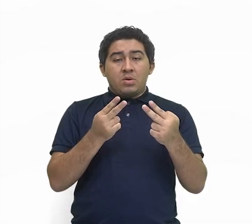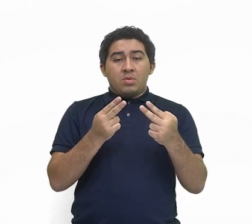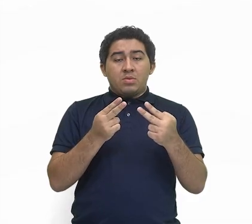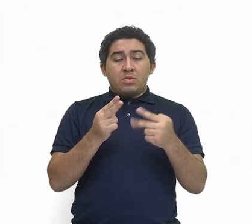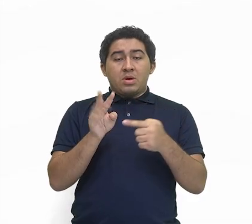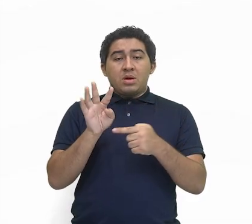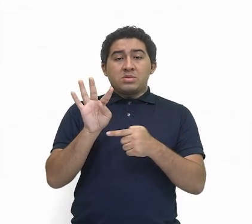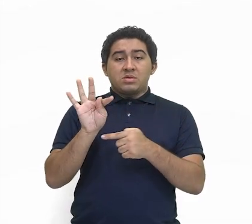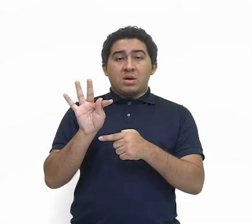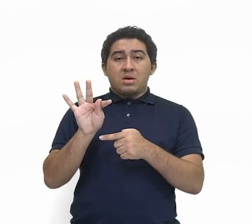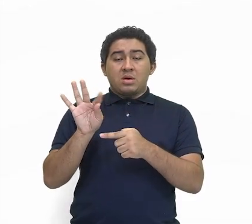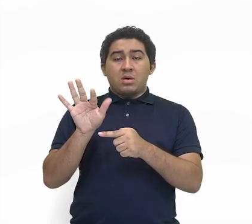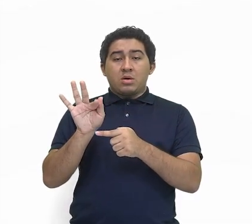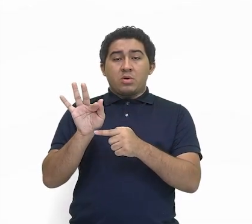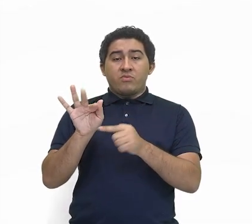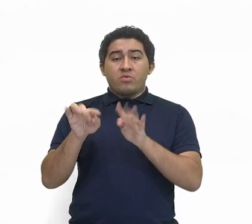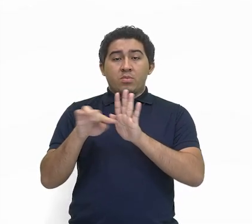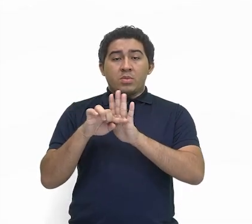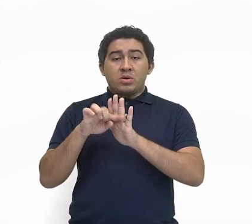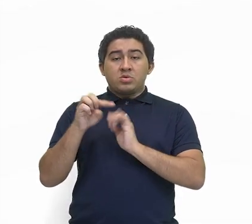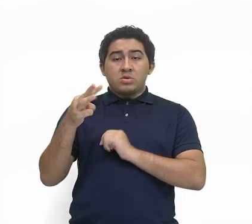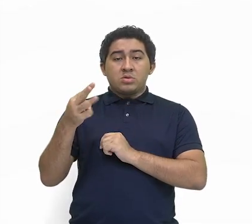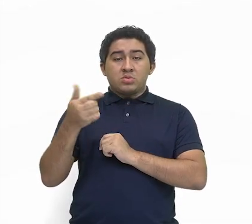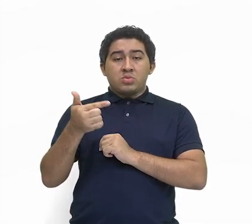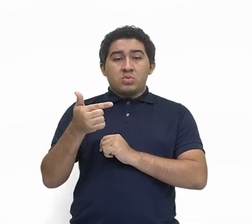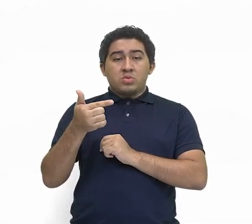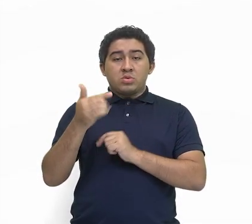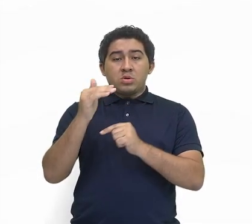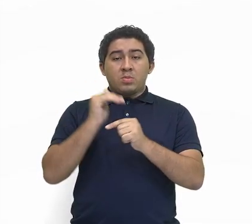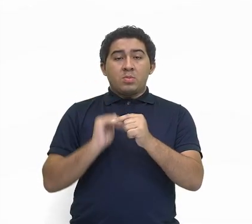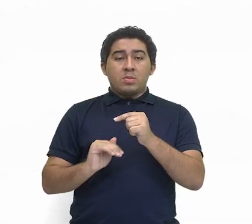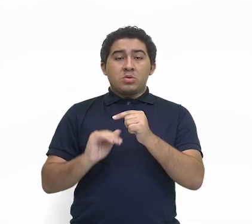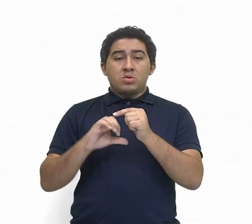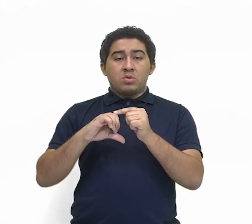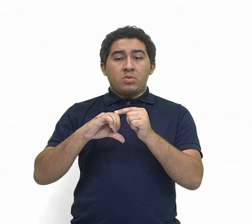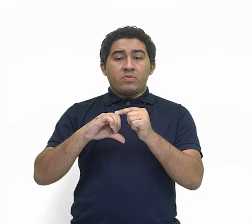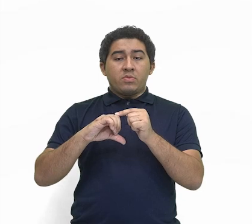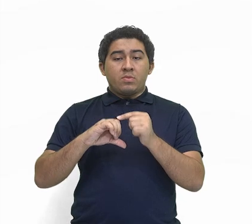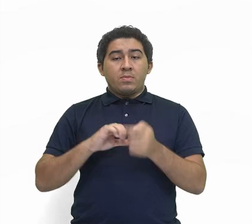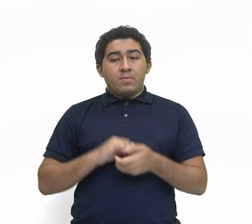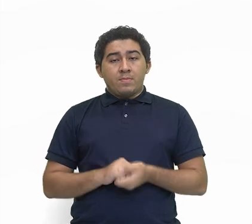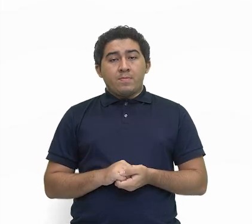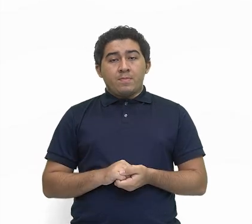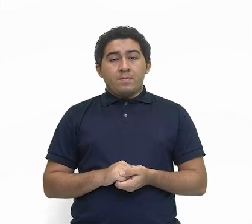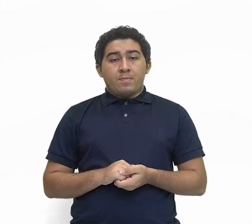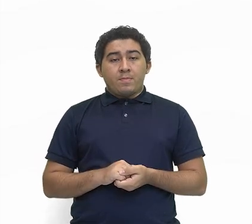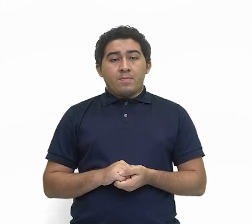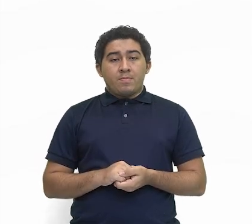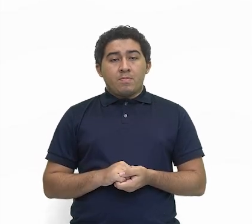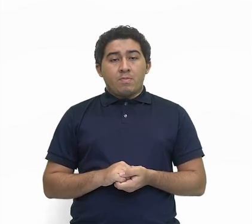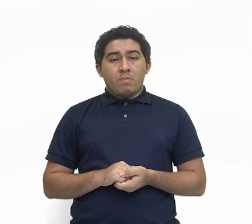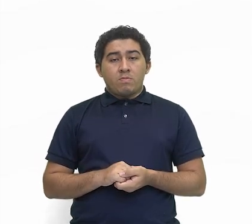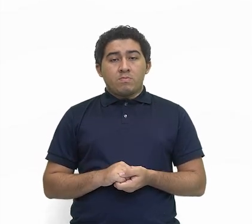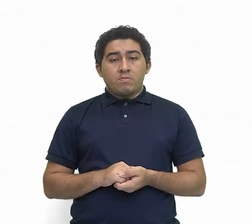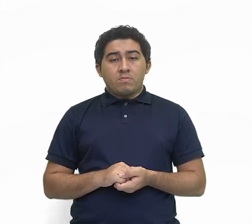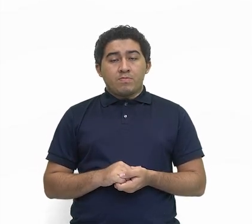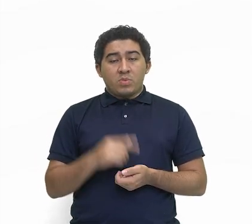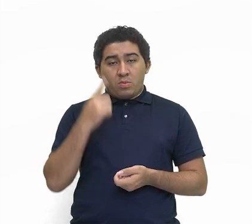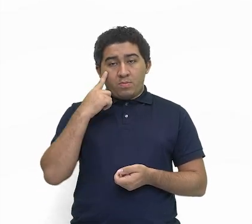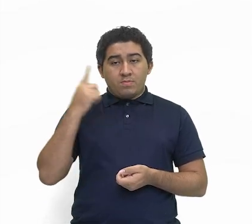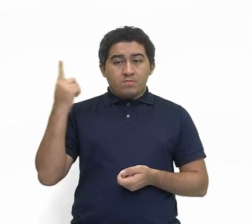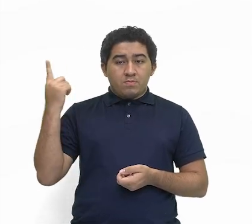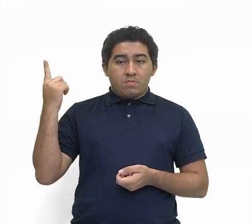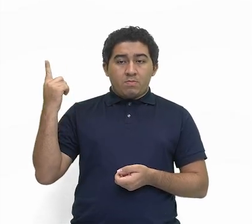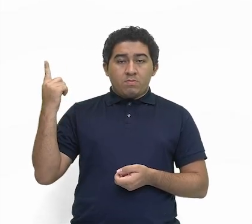a Tf menos 32 sobre 9. Né? Ó, aqui no lugar do Tc eu coloquei